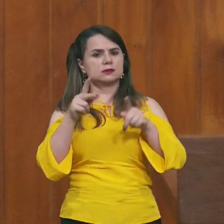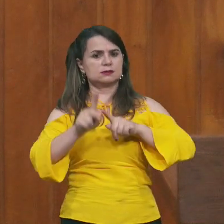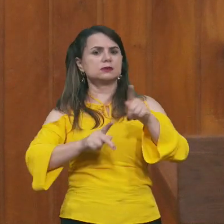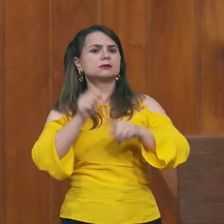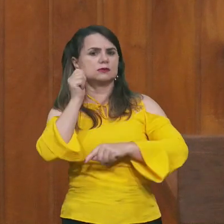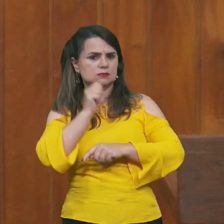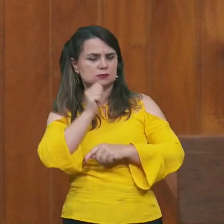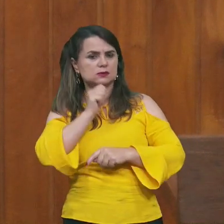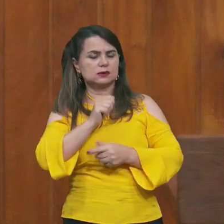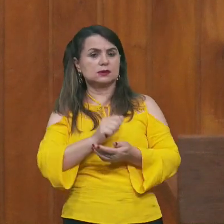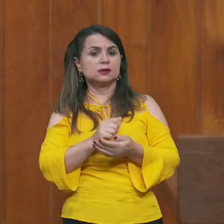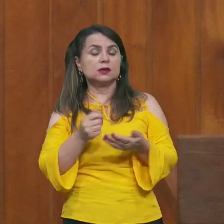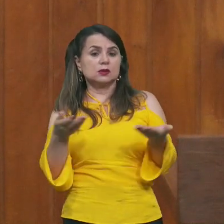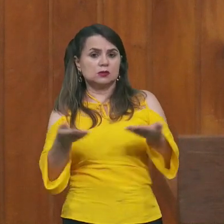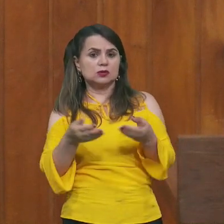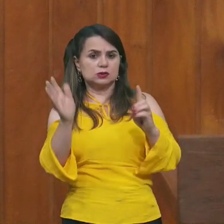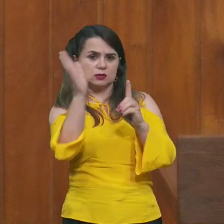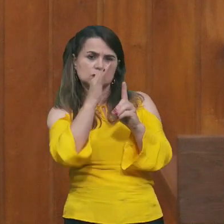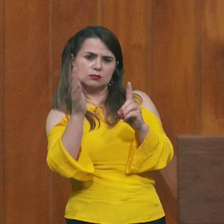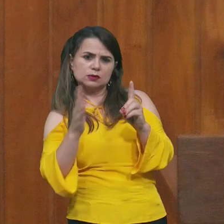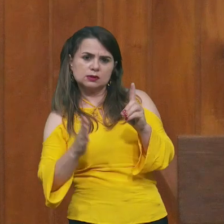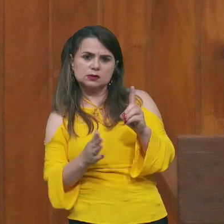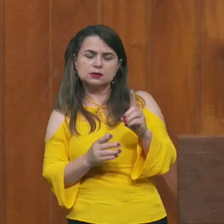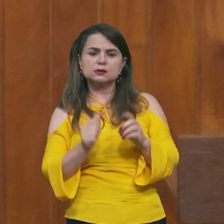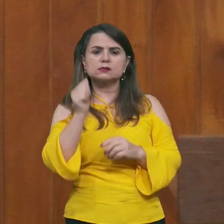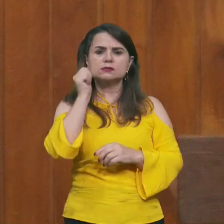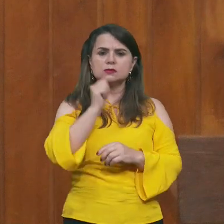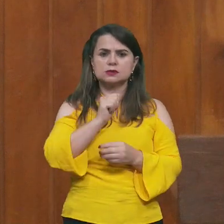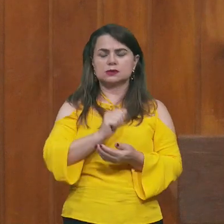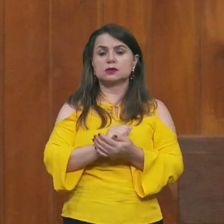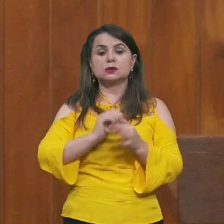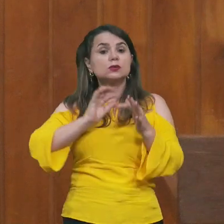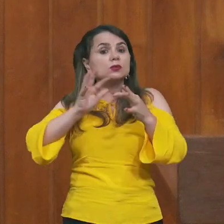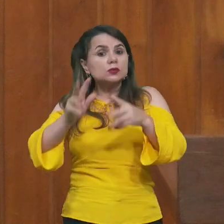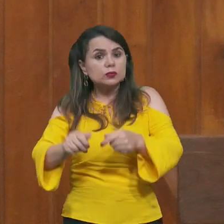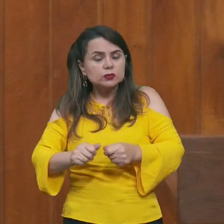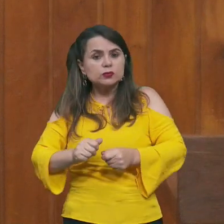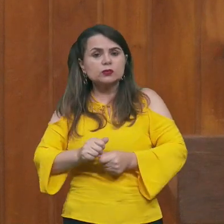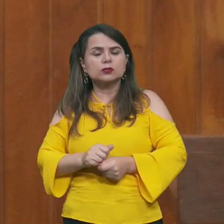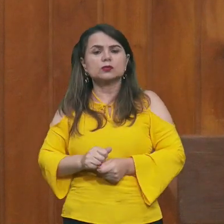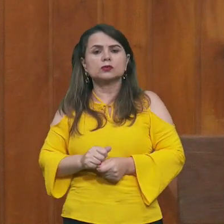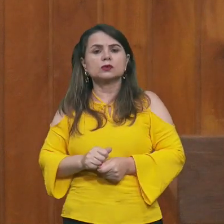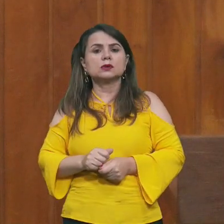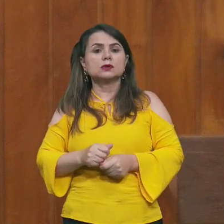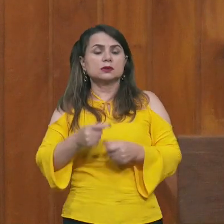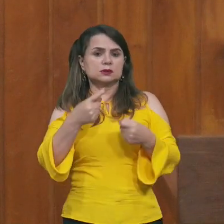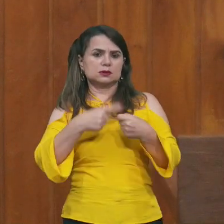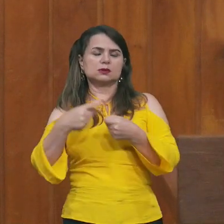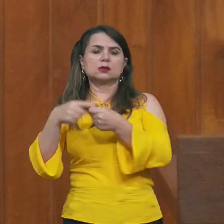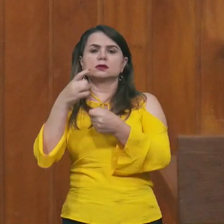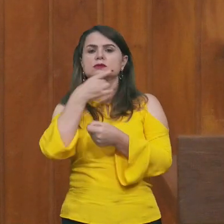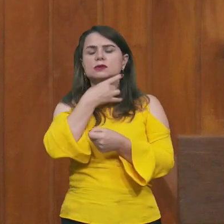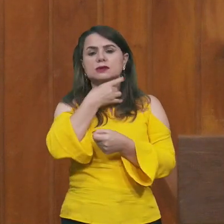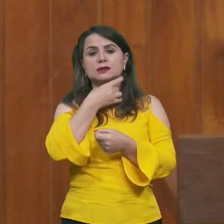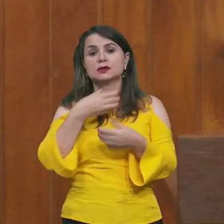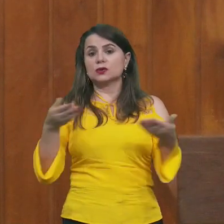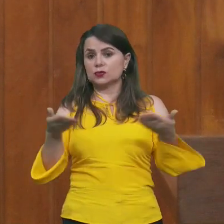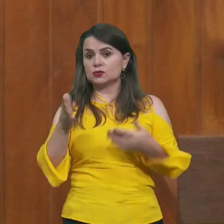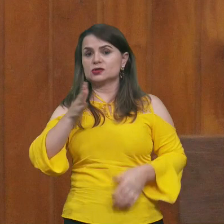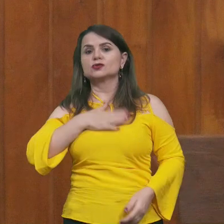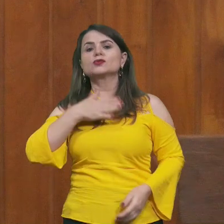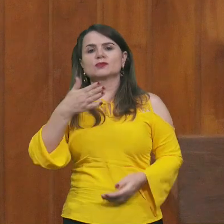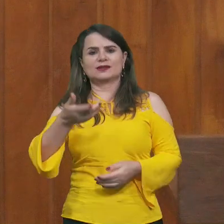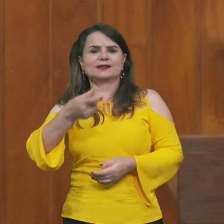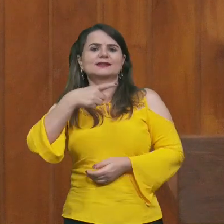Como mais uma homenagem para as mulheres de hoje, para todas as mulheres que estão aqui, todas as mulheres marilhenses, eu trago uma surpresa, uma